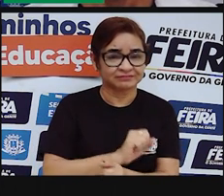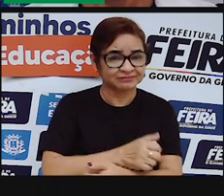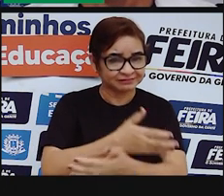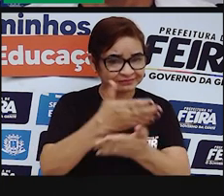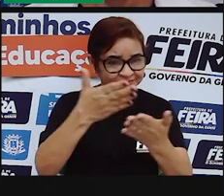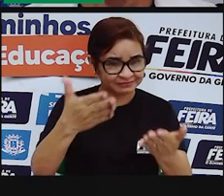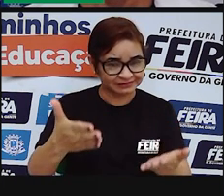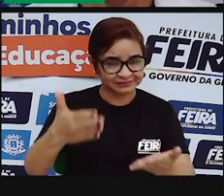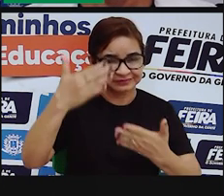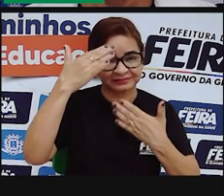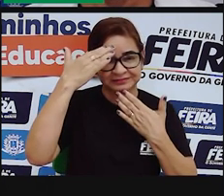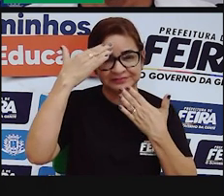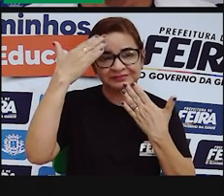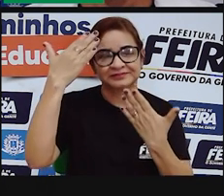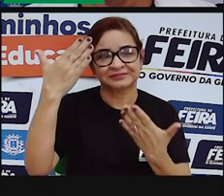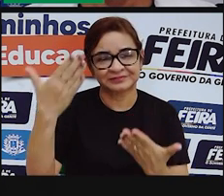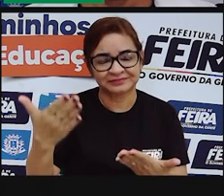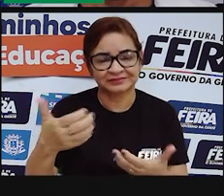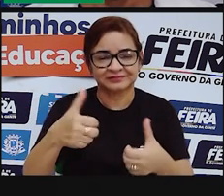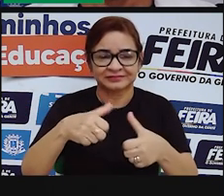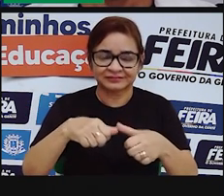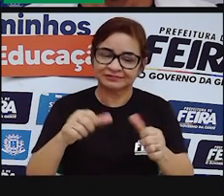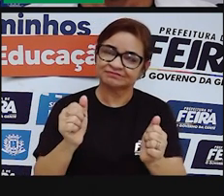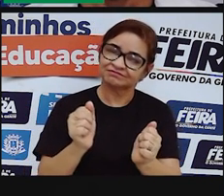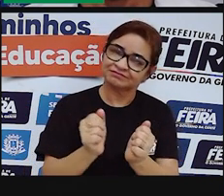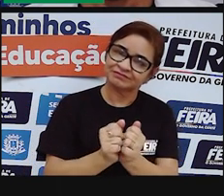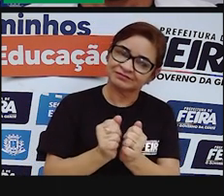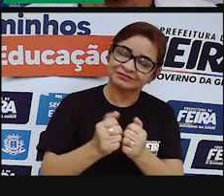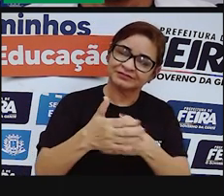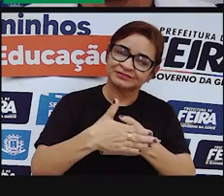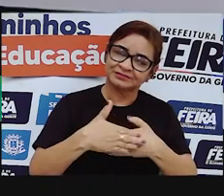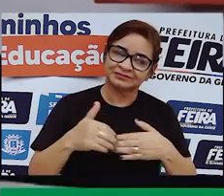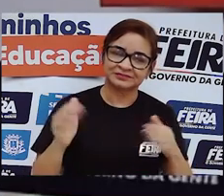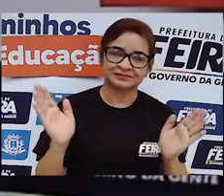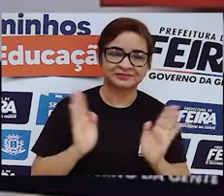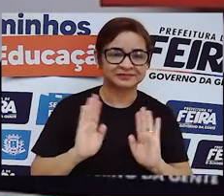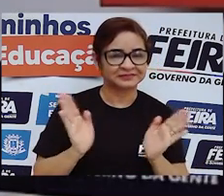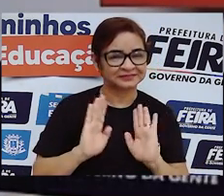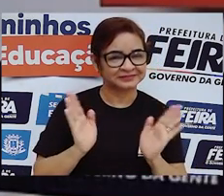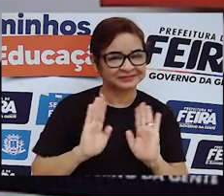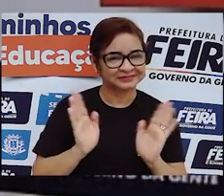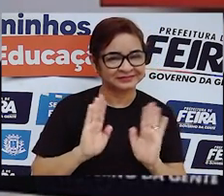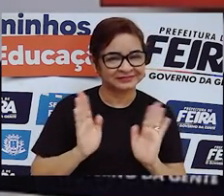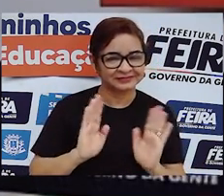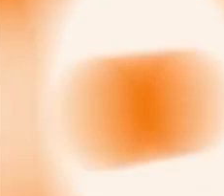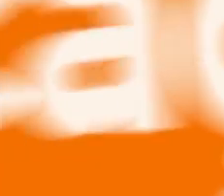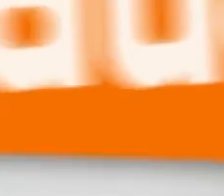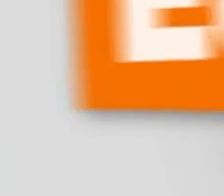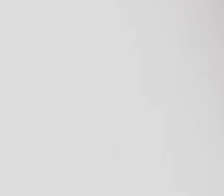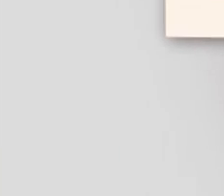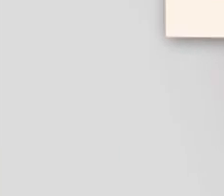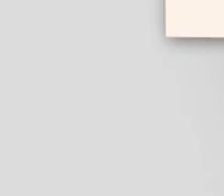aula. Muito obrigado pela atenção, pelo carinho. E até mais. Em breve nos encontraremos.